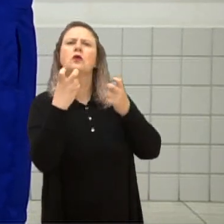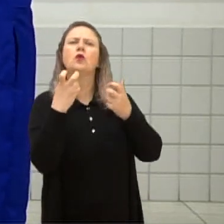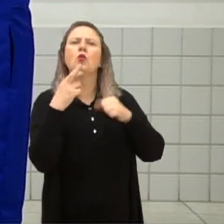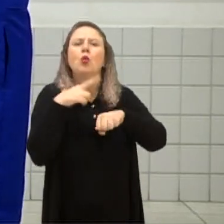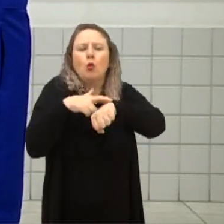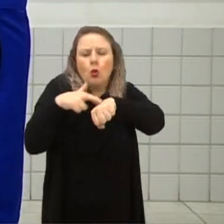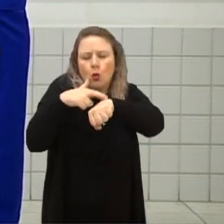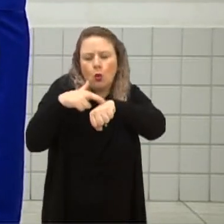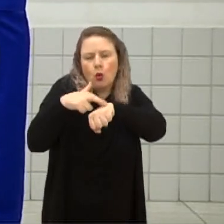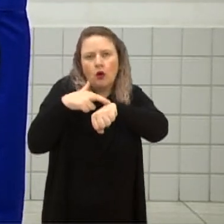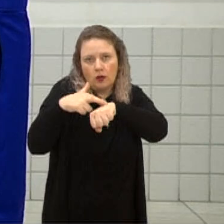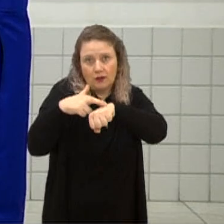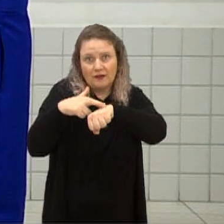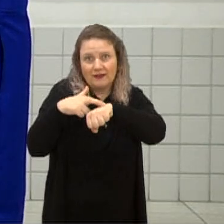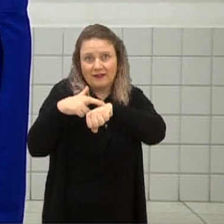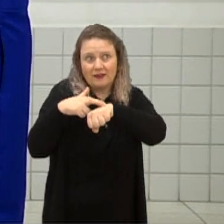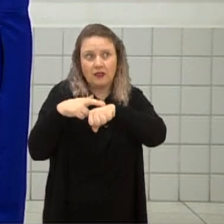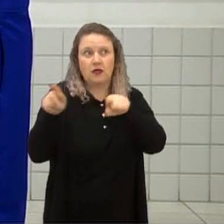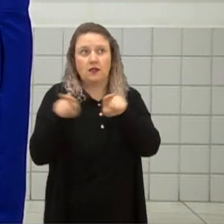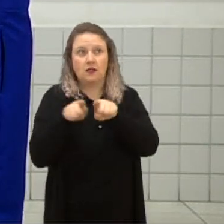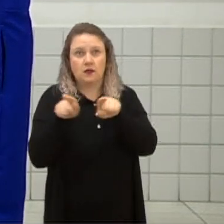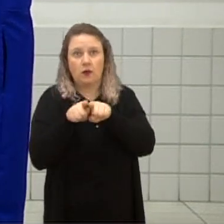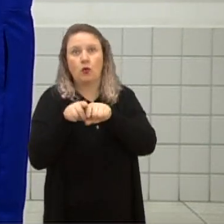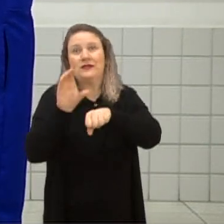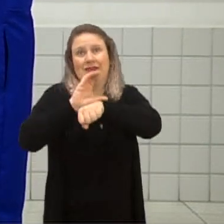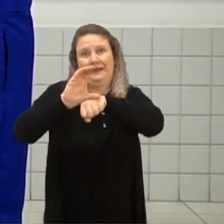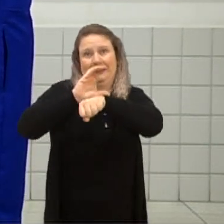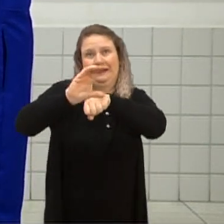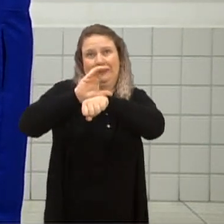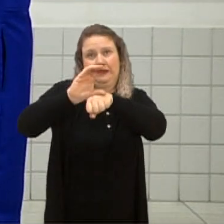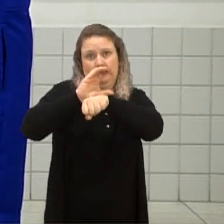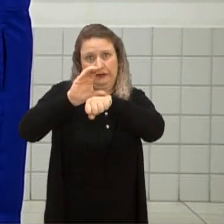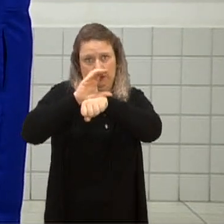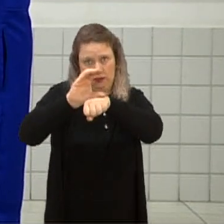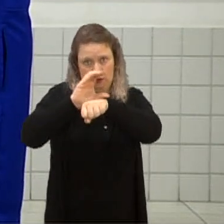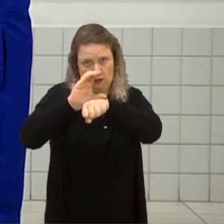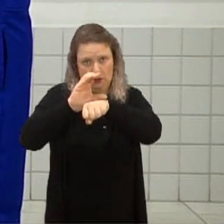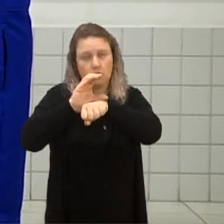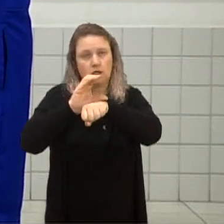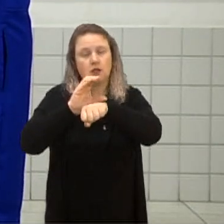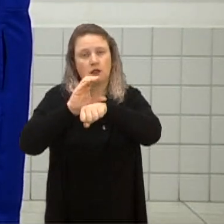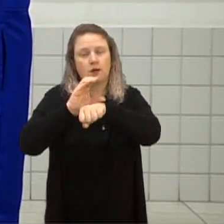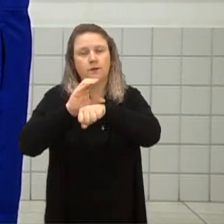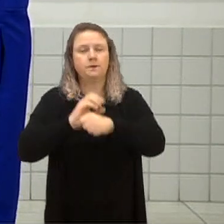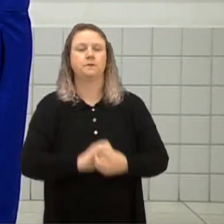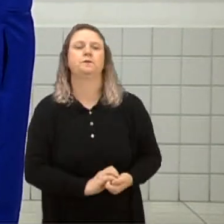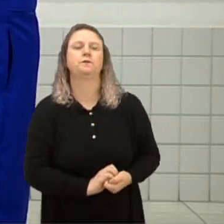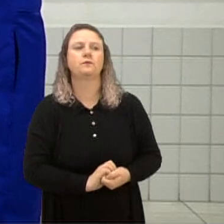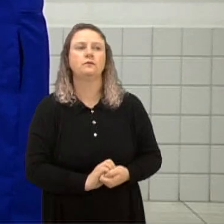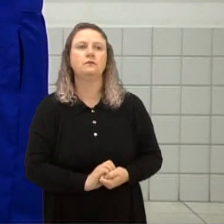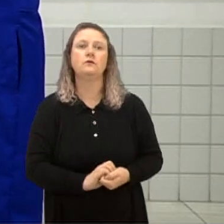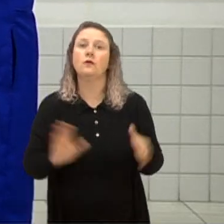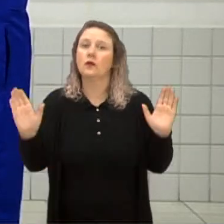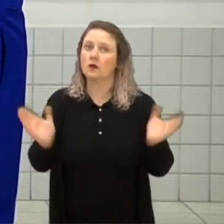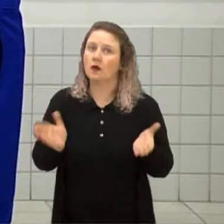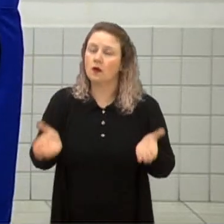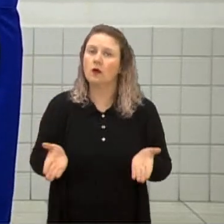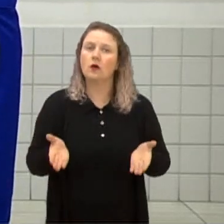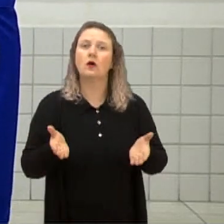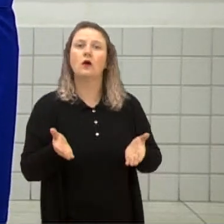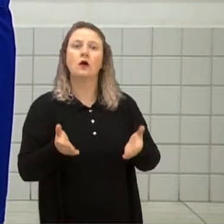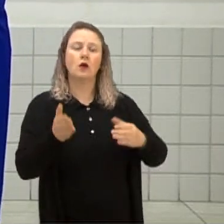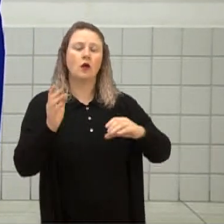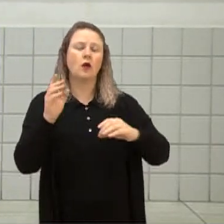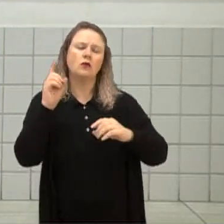né? Isso, essa cinzinha mais ou menos, né, Fran, roxinho, cinzinha, que é o pavilhão auditivo. Então, agora a gente vai trazer